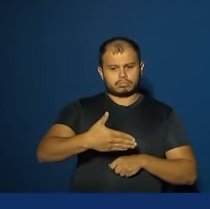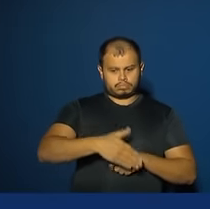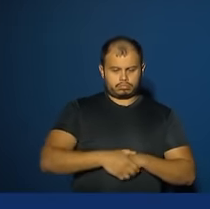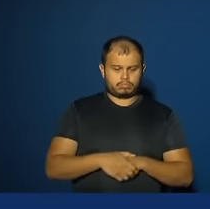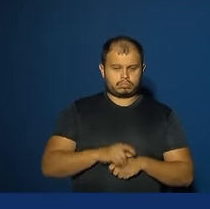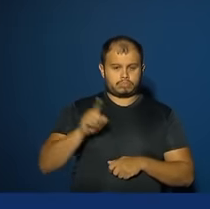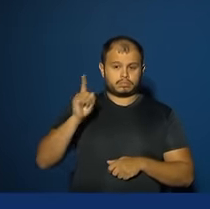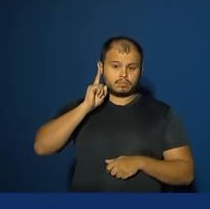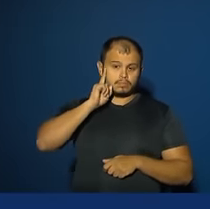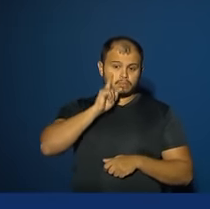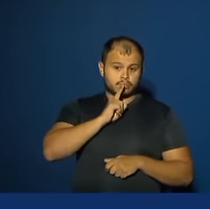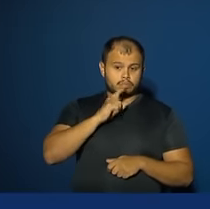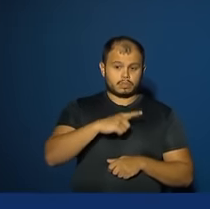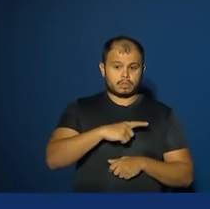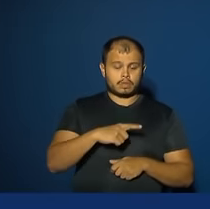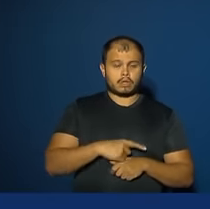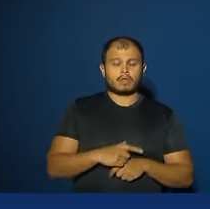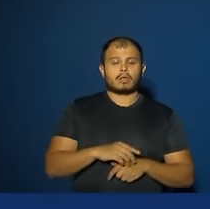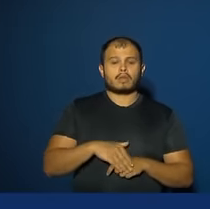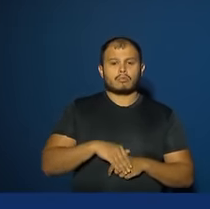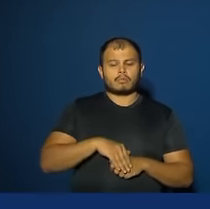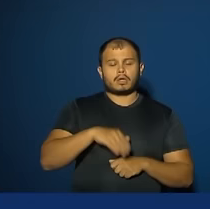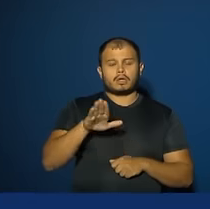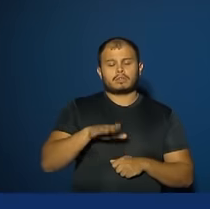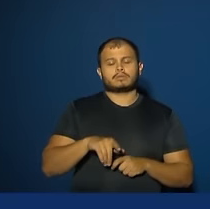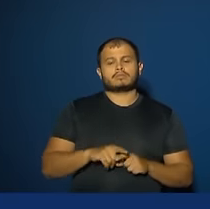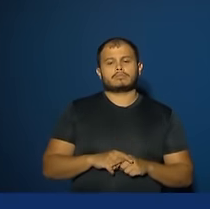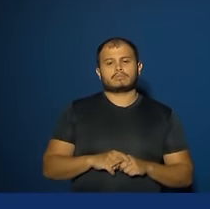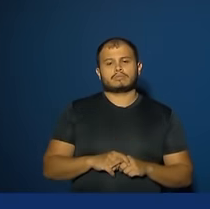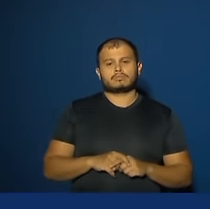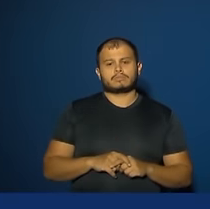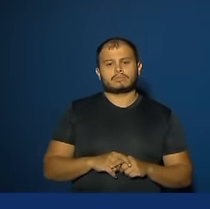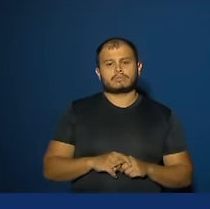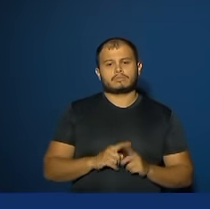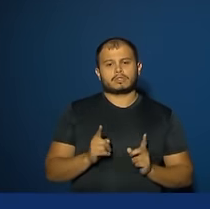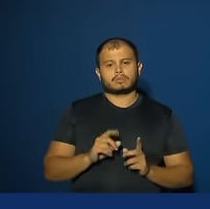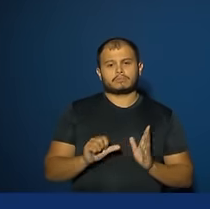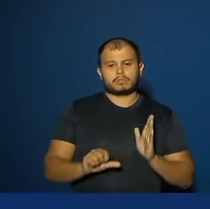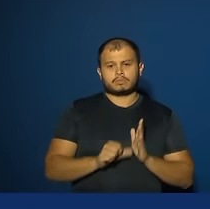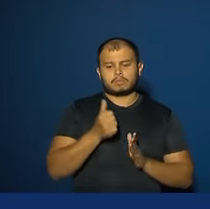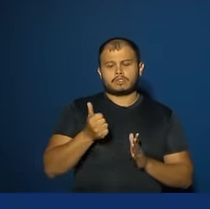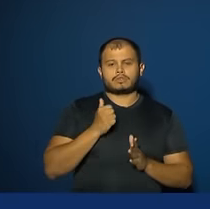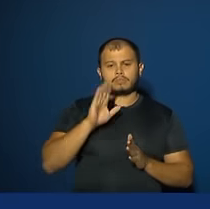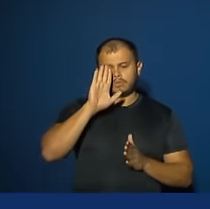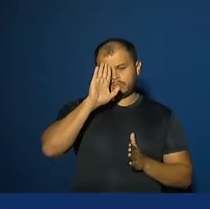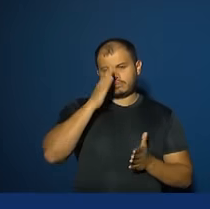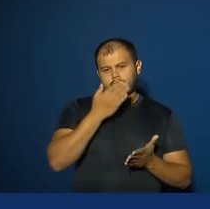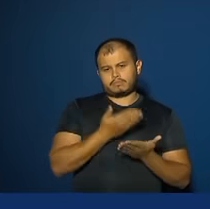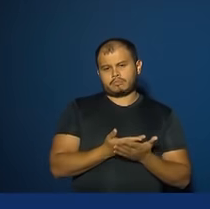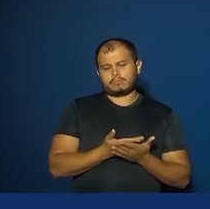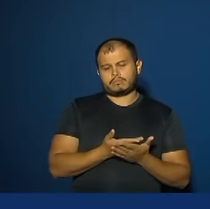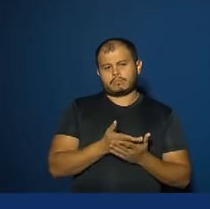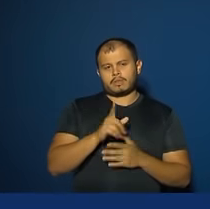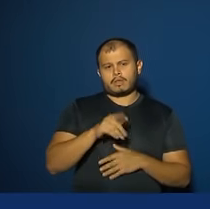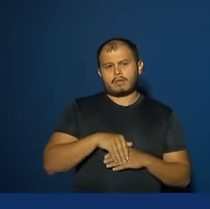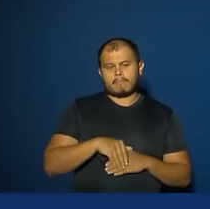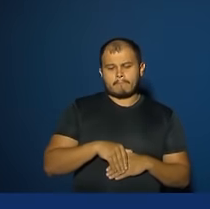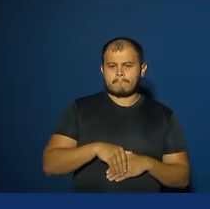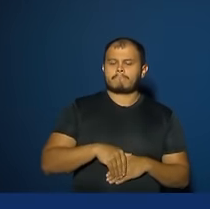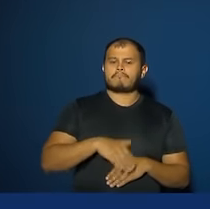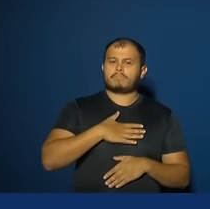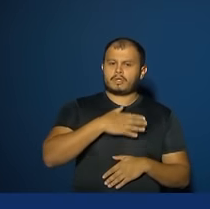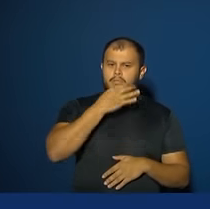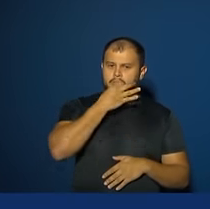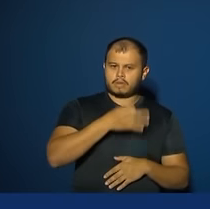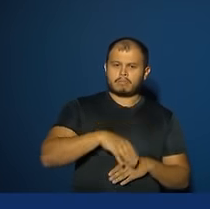Estados Unidos, acho que deve ter um componente, mas talvez o primeiro de credibilidade seja até um pouco mais, e na